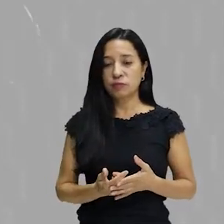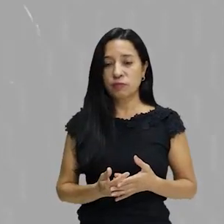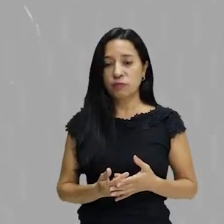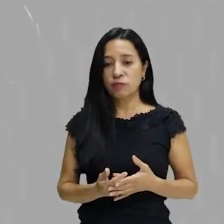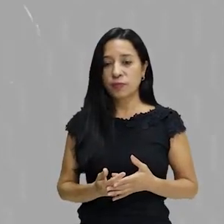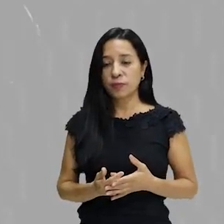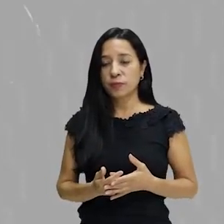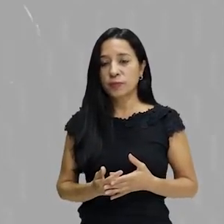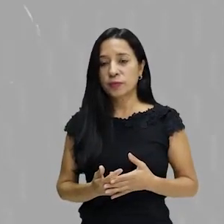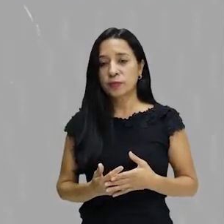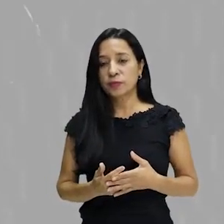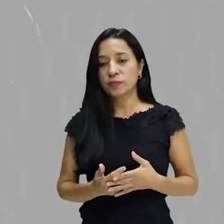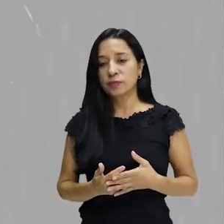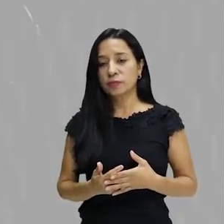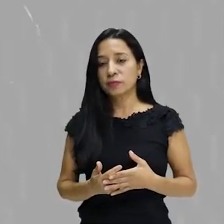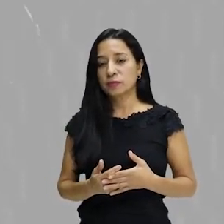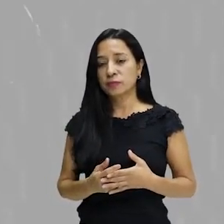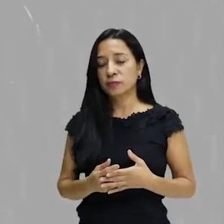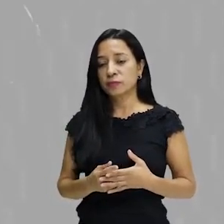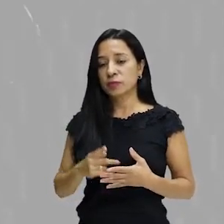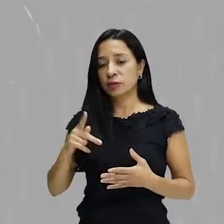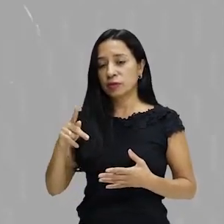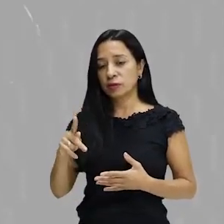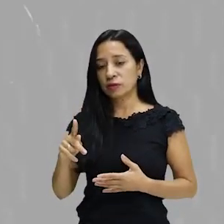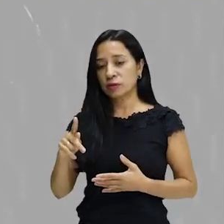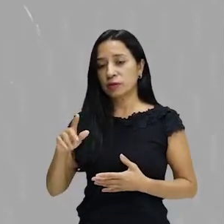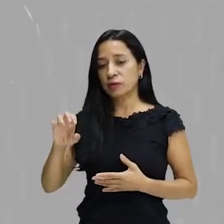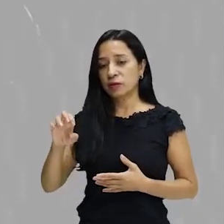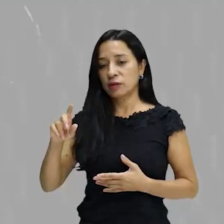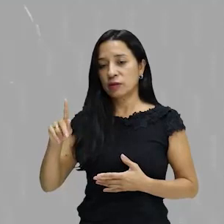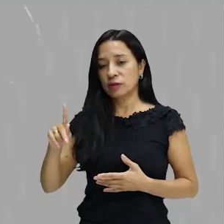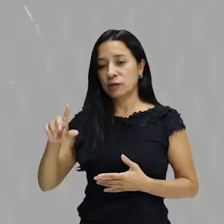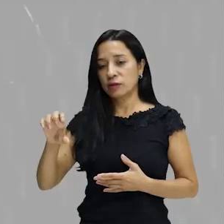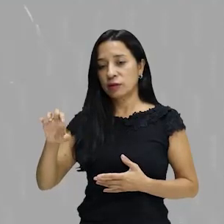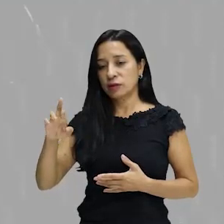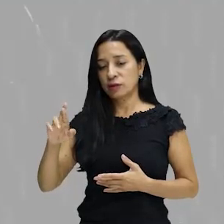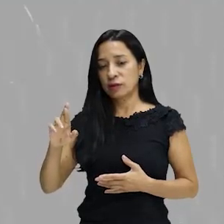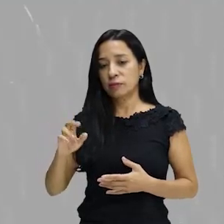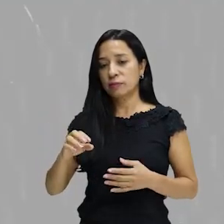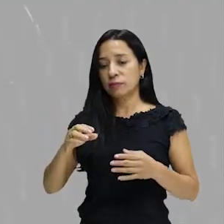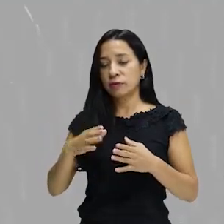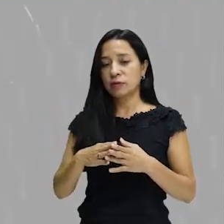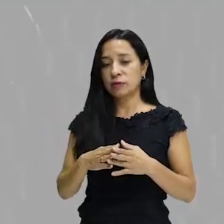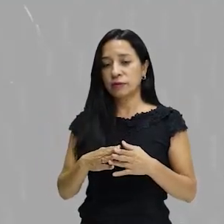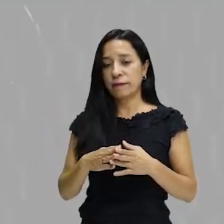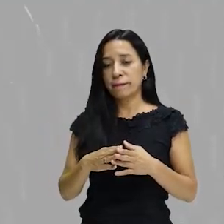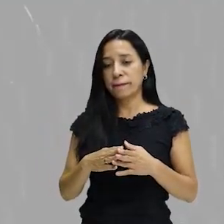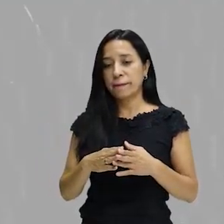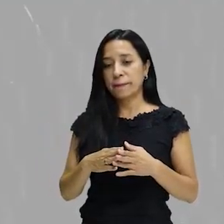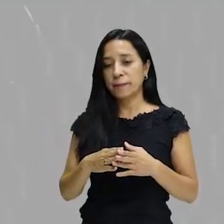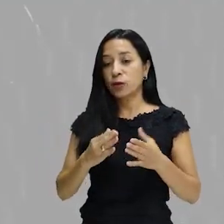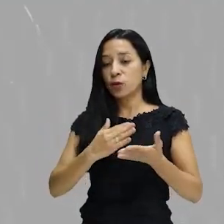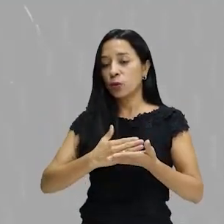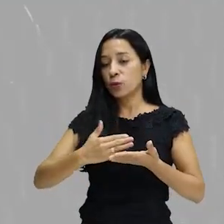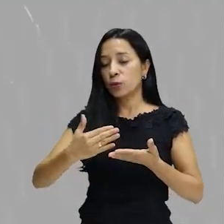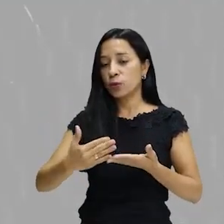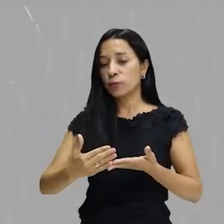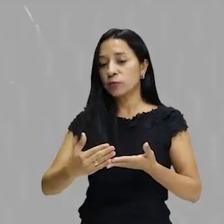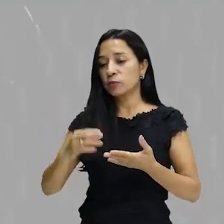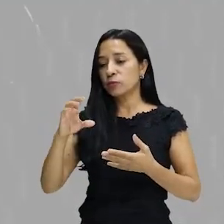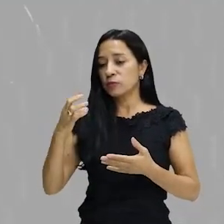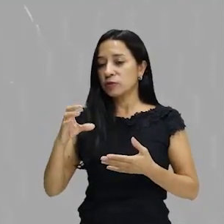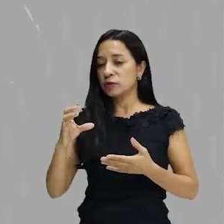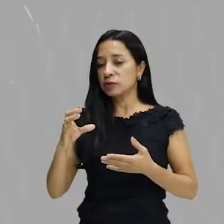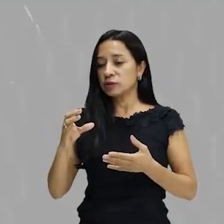Então, o Kepler ele nasce, né, a sua estada científica nasce justamente dentro